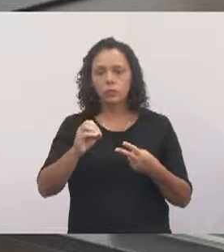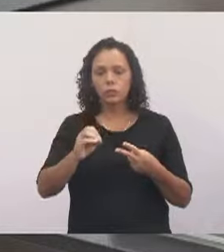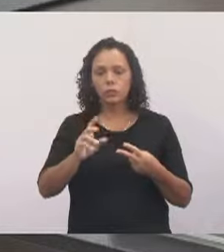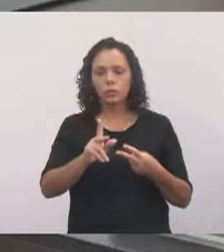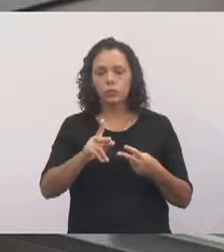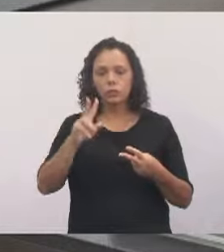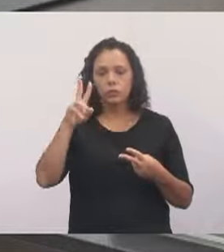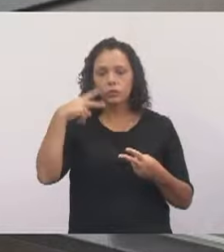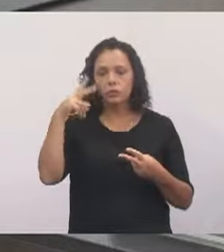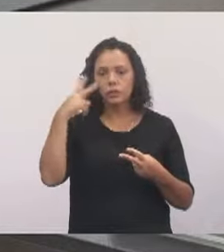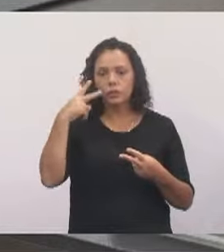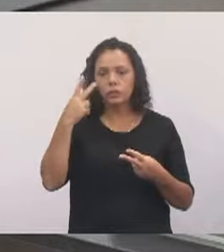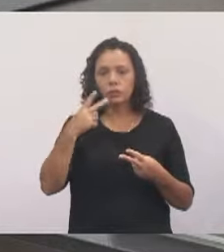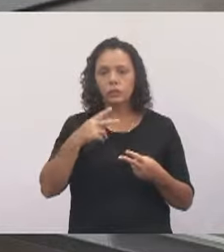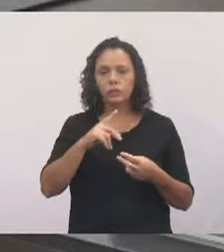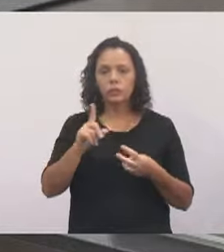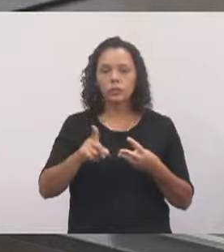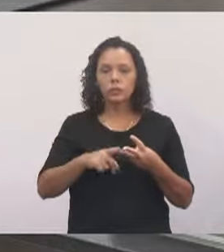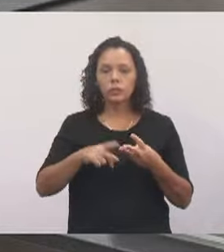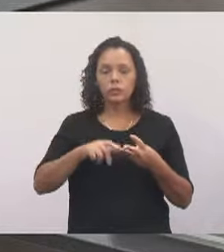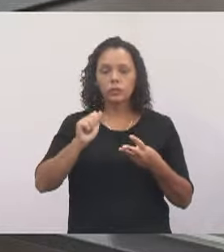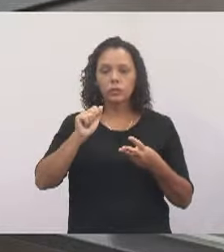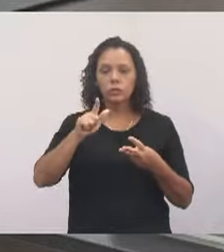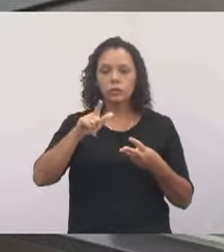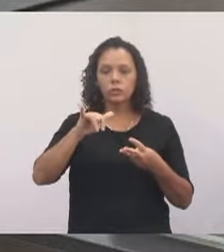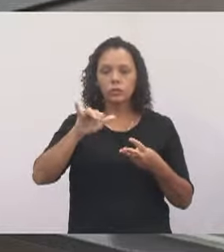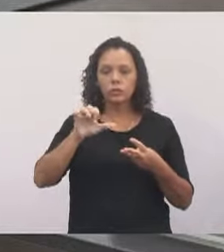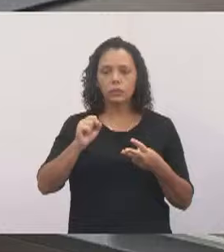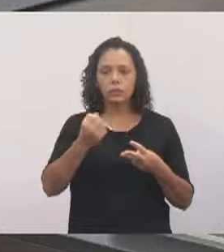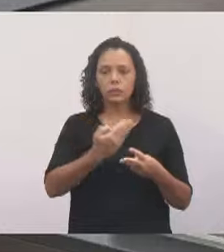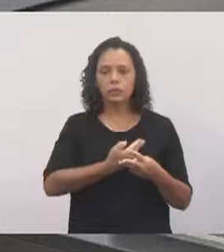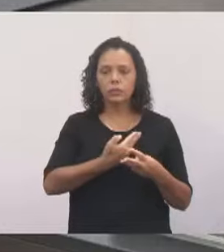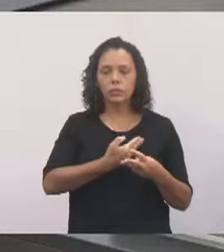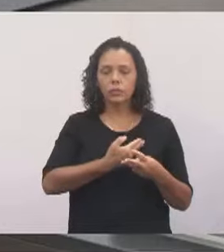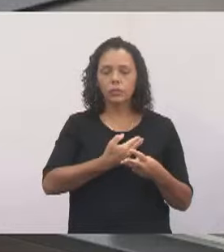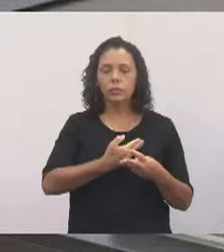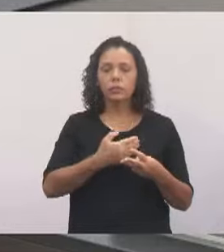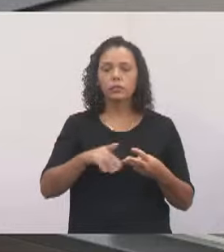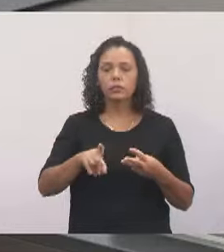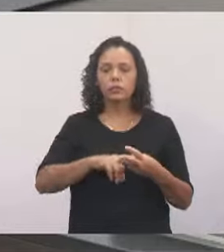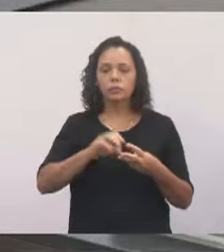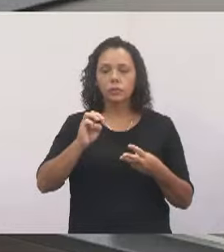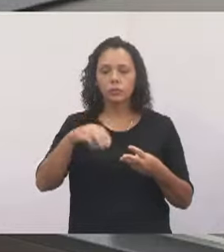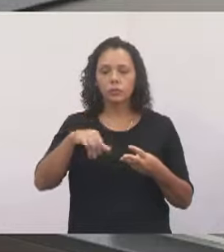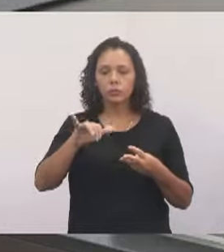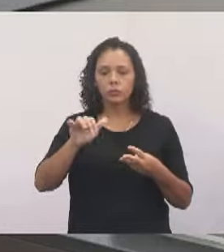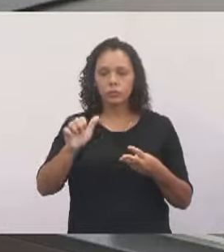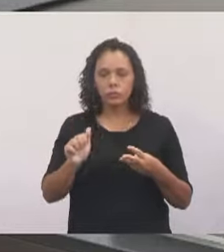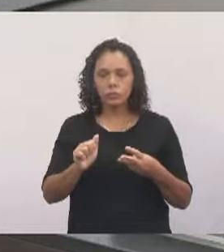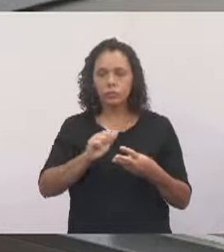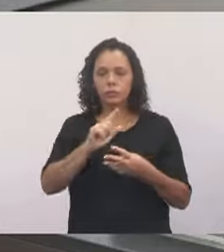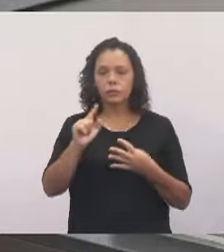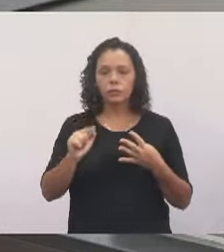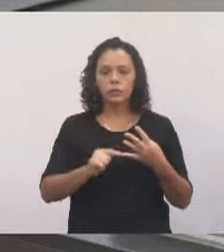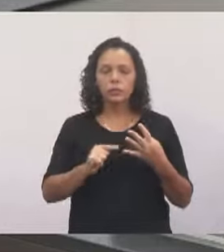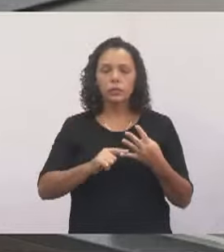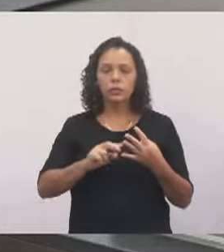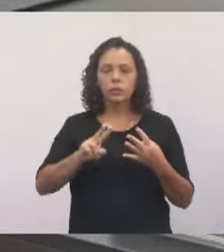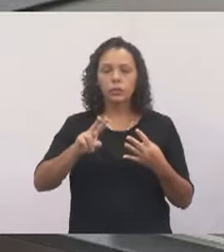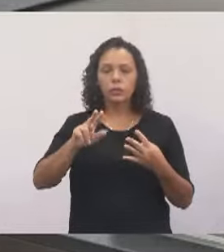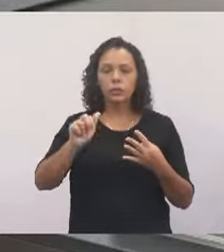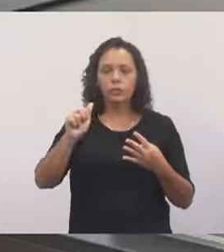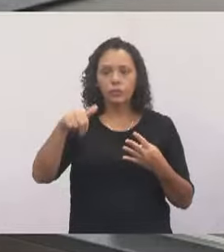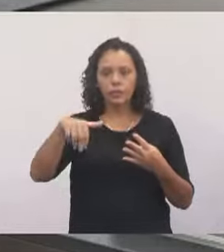casa, ao amigo Luiz Cláudio, a qual estendo cumprimentos ao Mica, nosso amigo, né, que foi meu assessor aqui nessa casa, ao